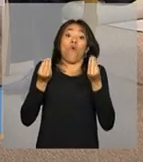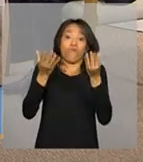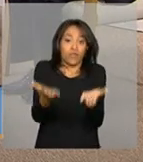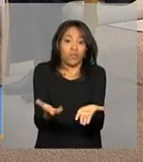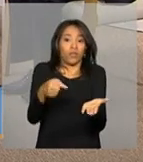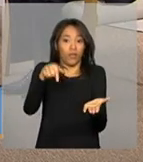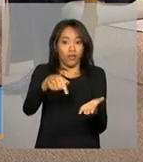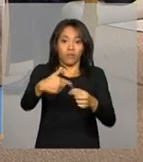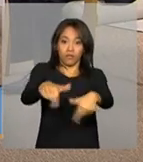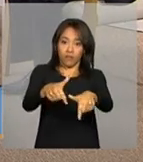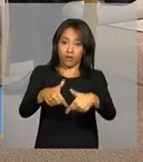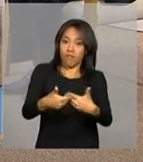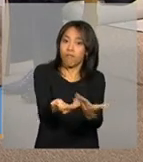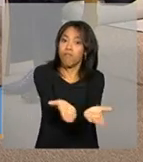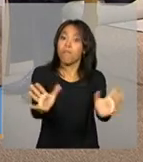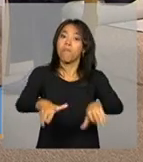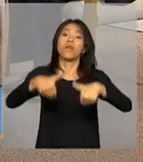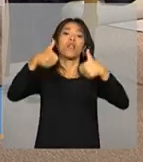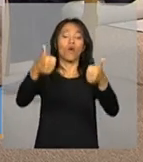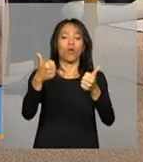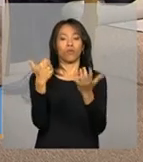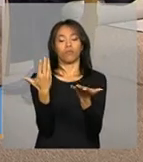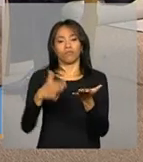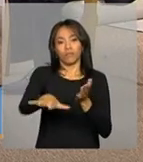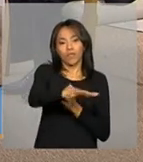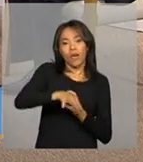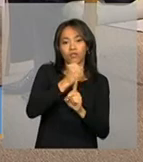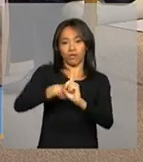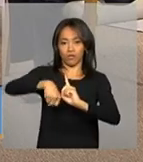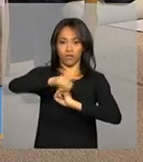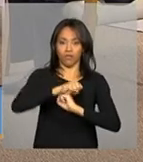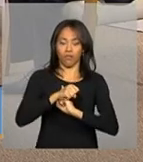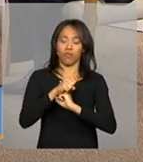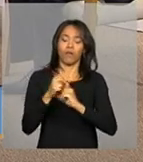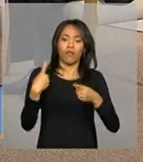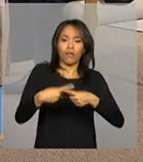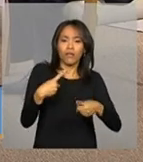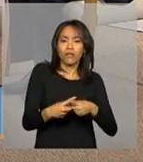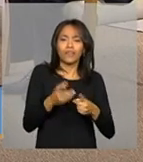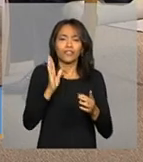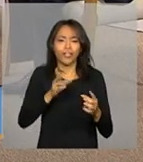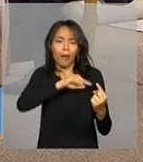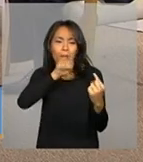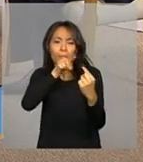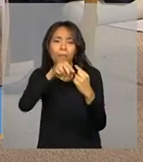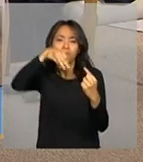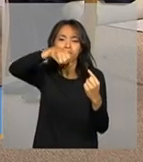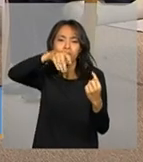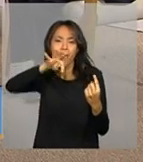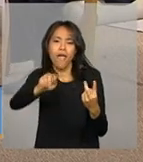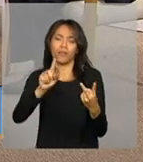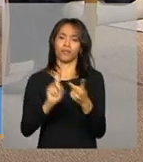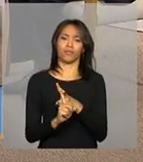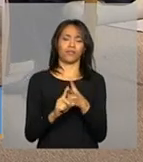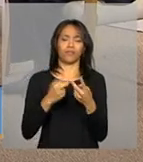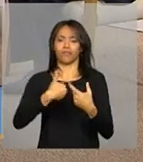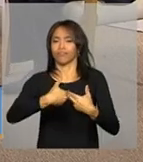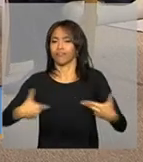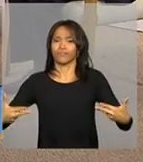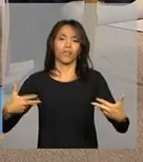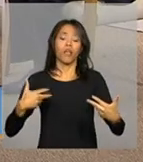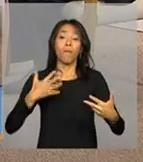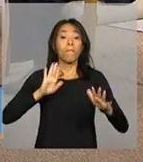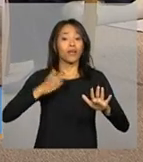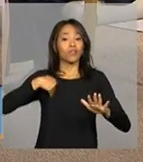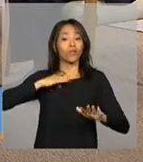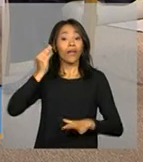números no apenas por causa que nós temos estabelecido é padrões e metas estatísticas Mas por que todos nós